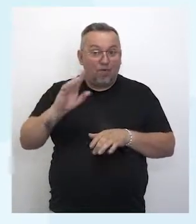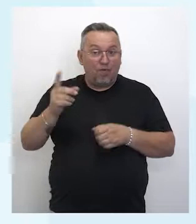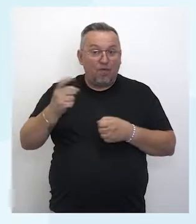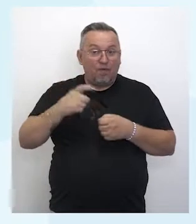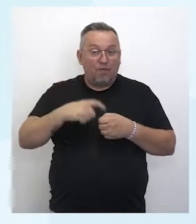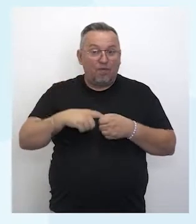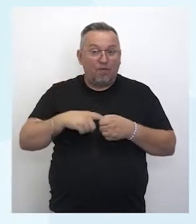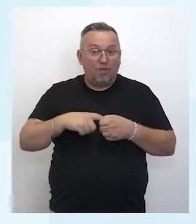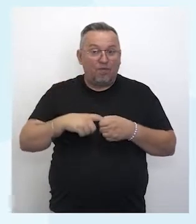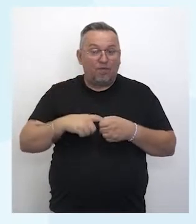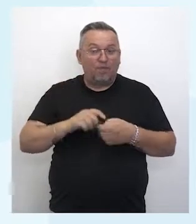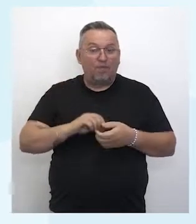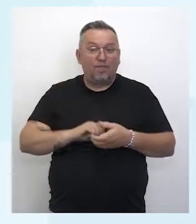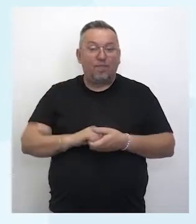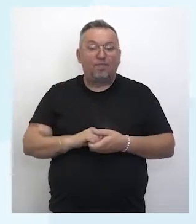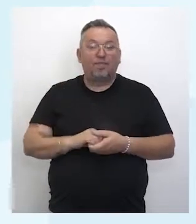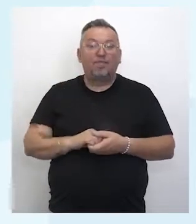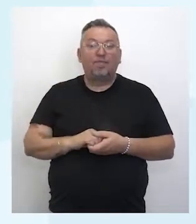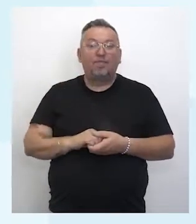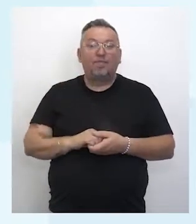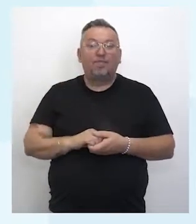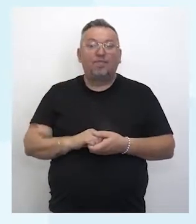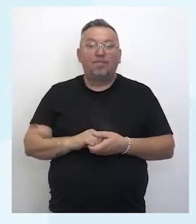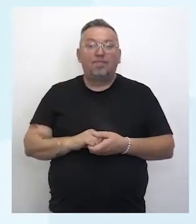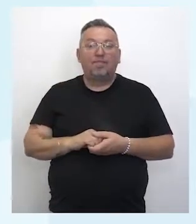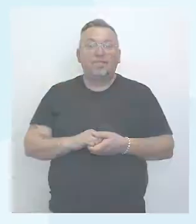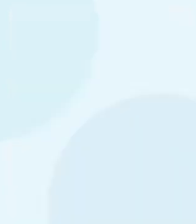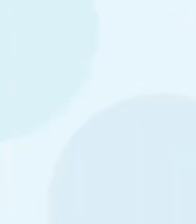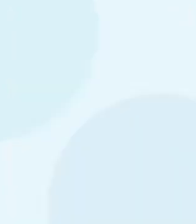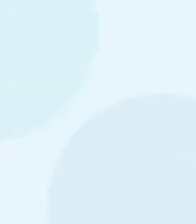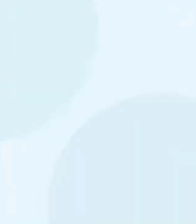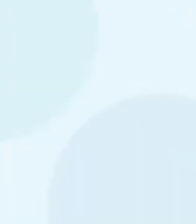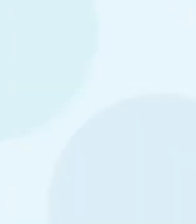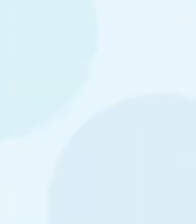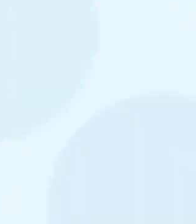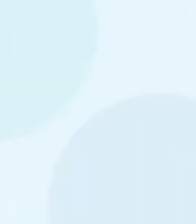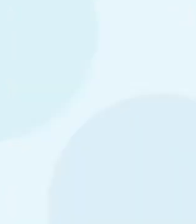já voltamos, participe!